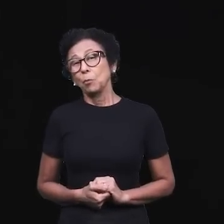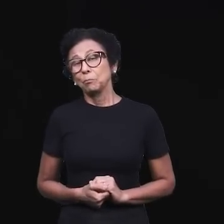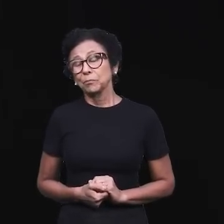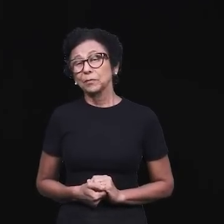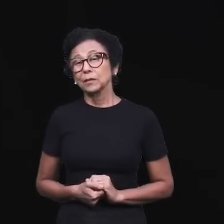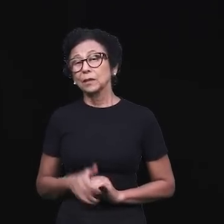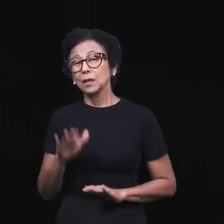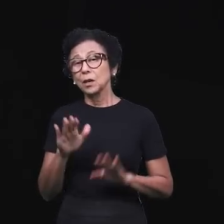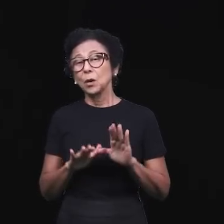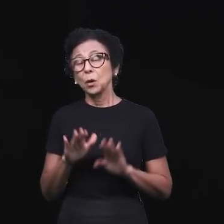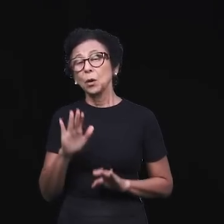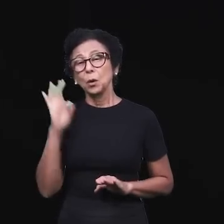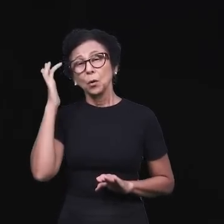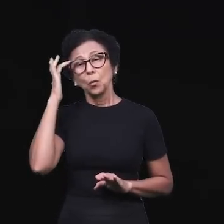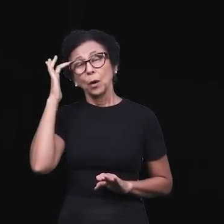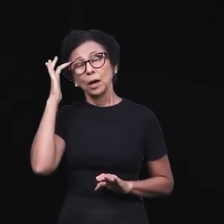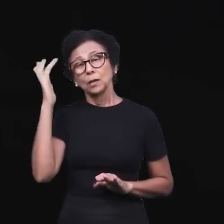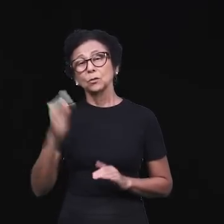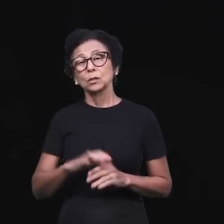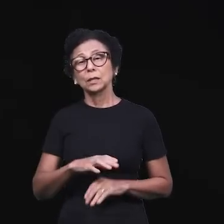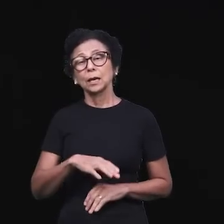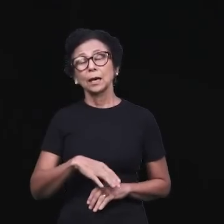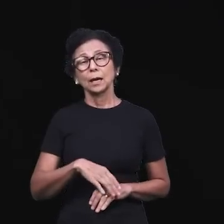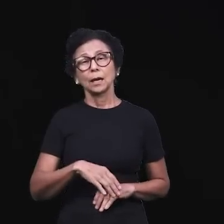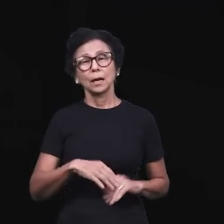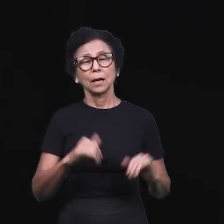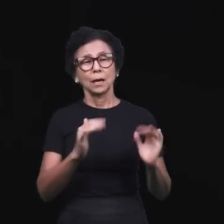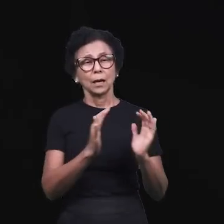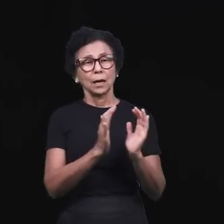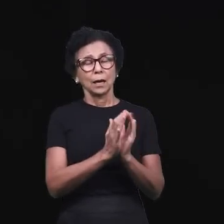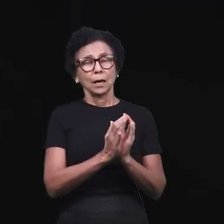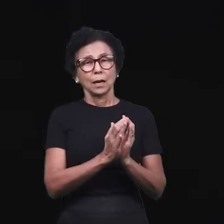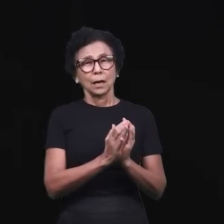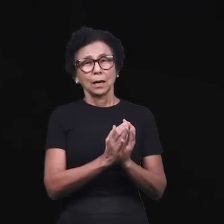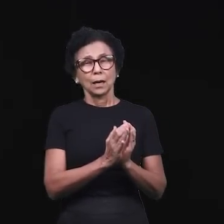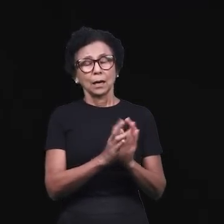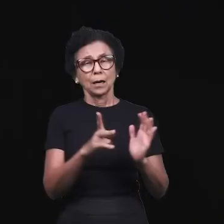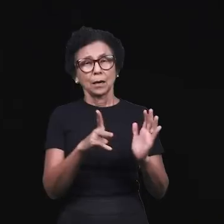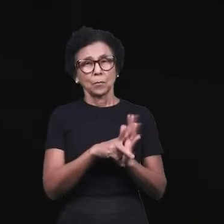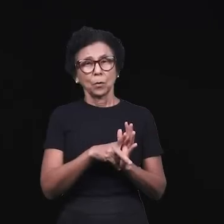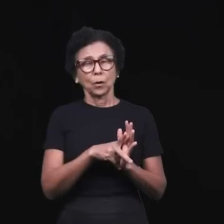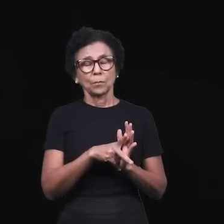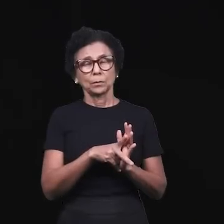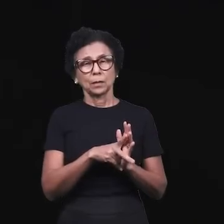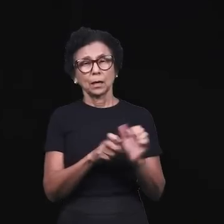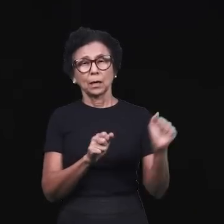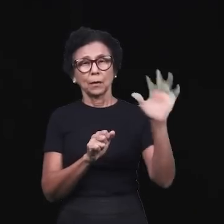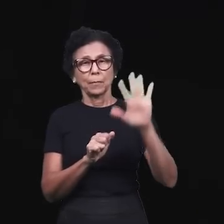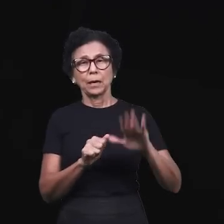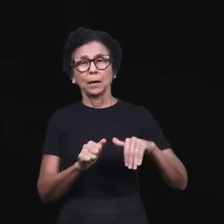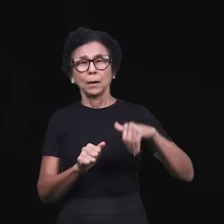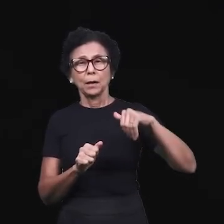Certo. Alguns anos depois, o pastor foi enviado,